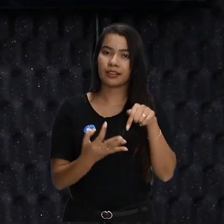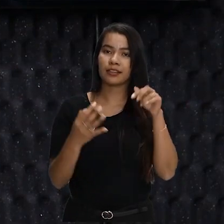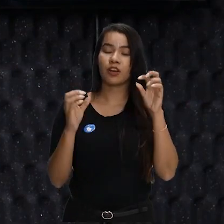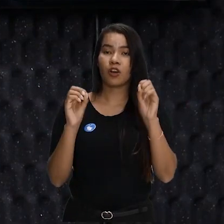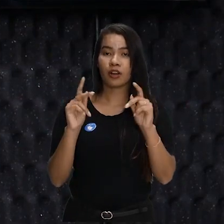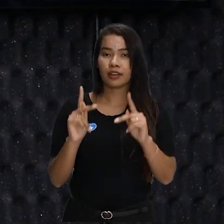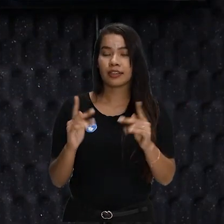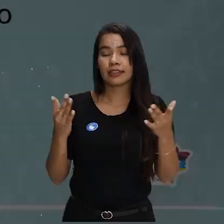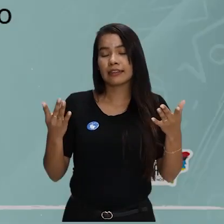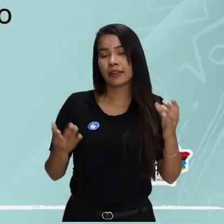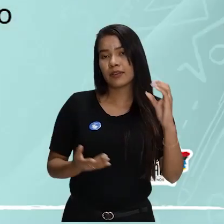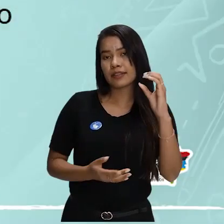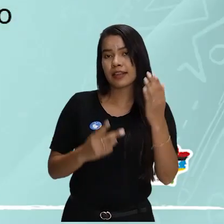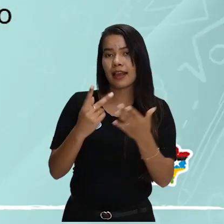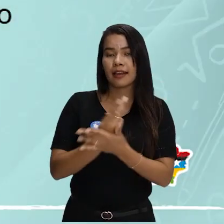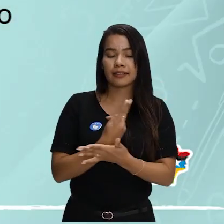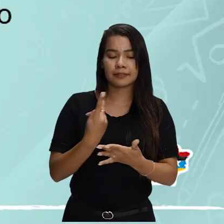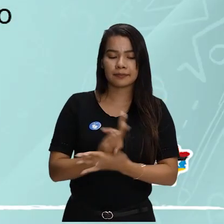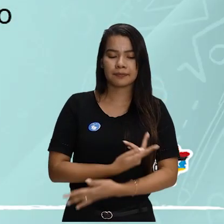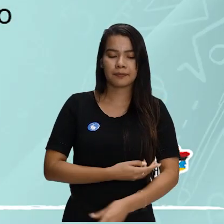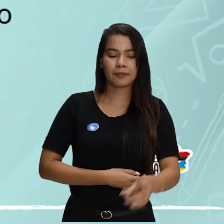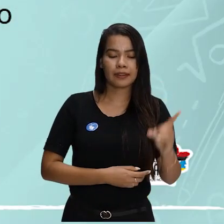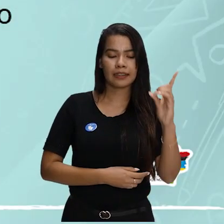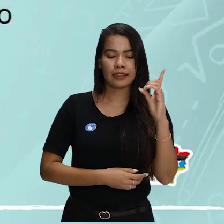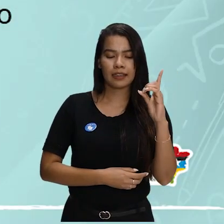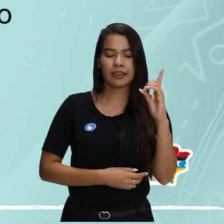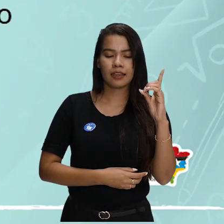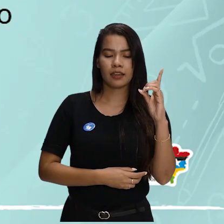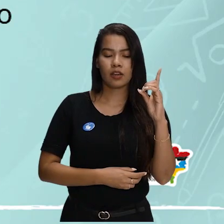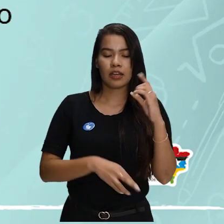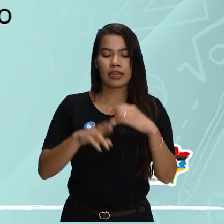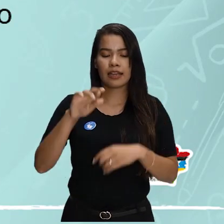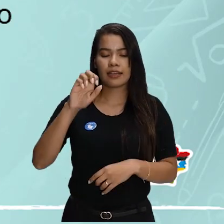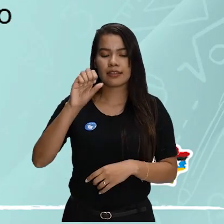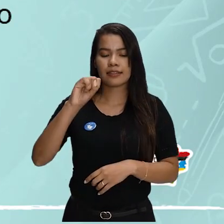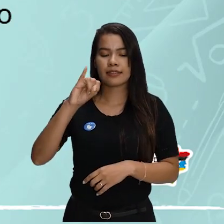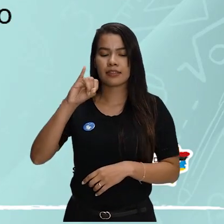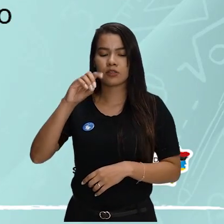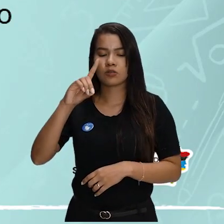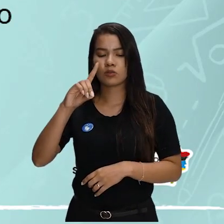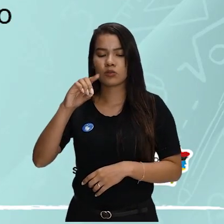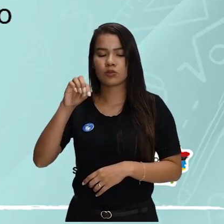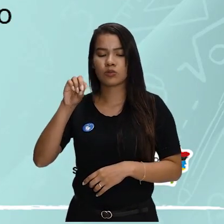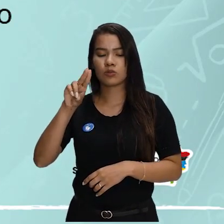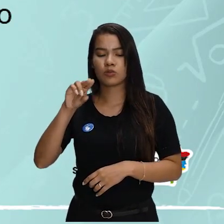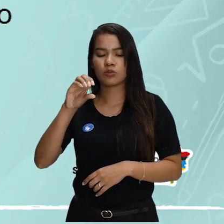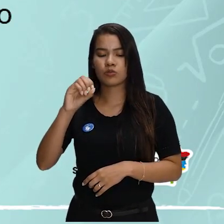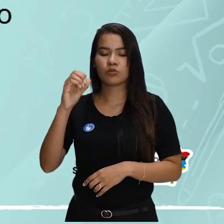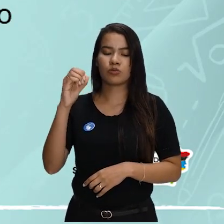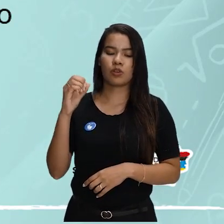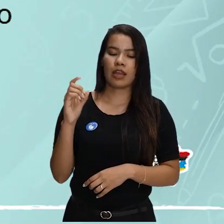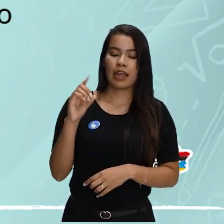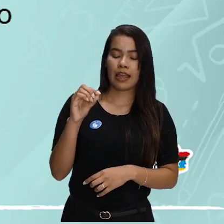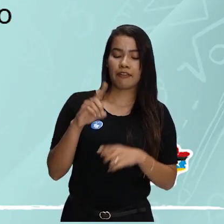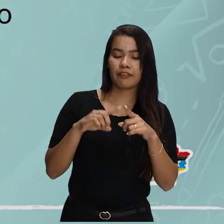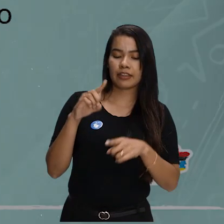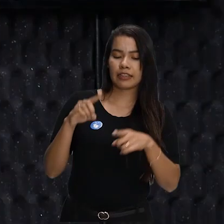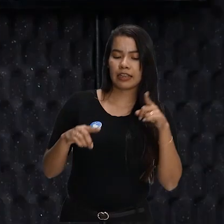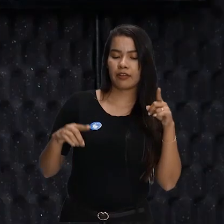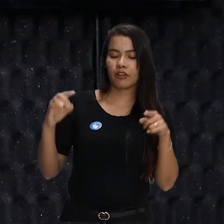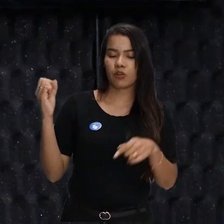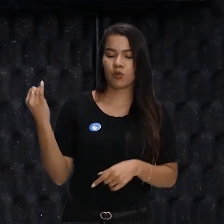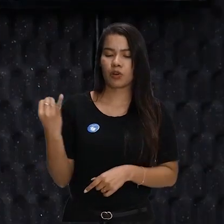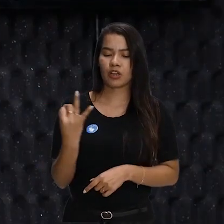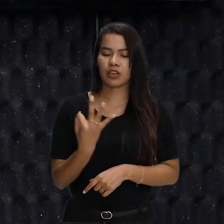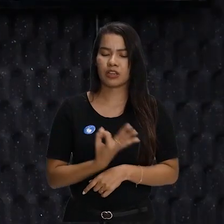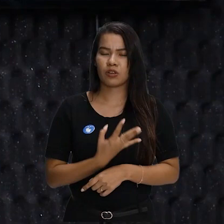a letra C está errado. O tipo de resíduo sólido é uma quantitativa contínua. Tipo de